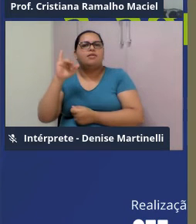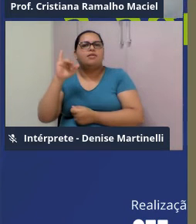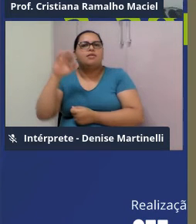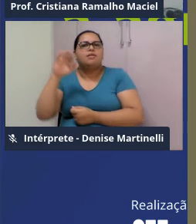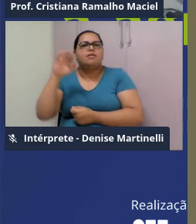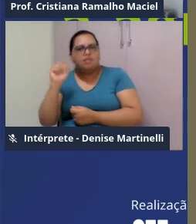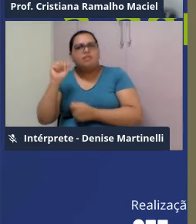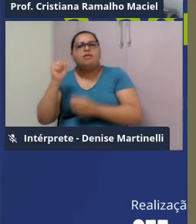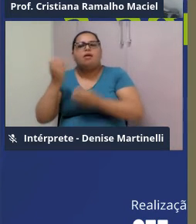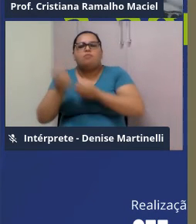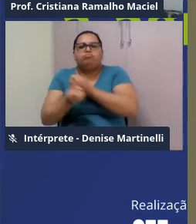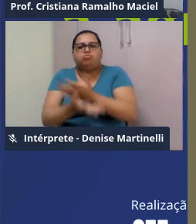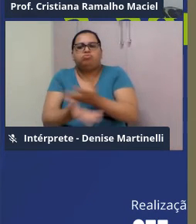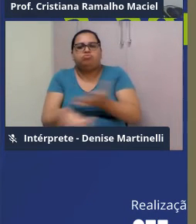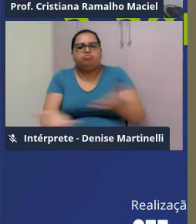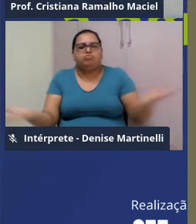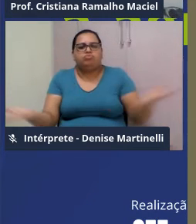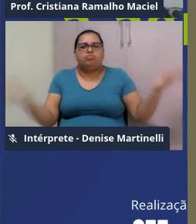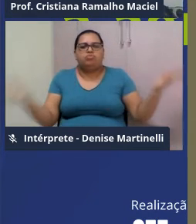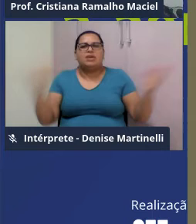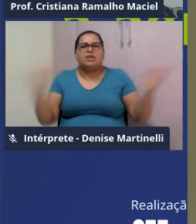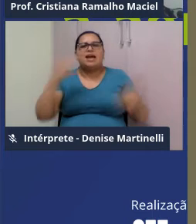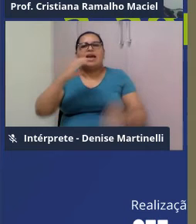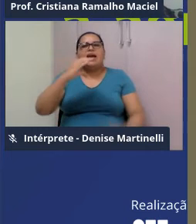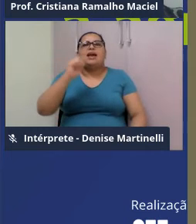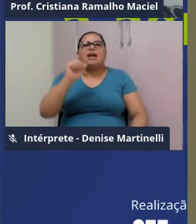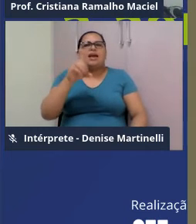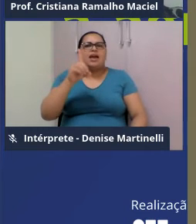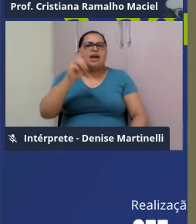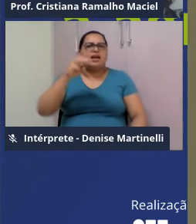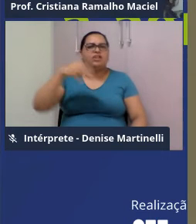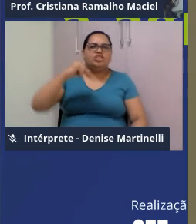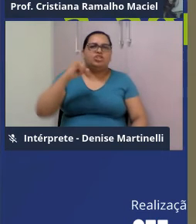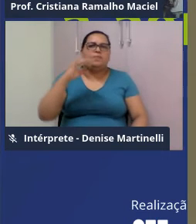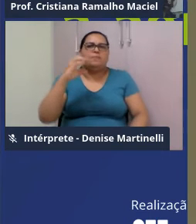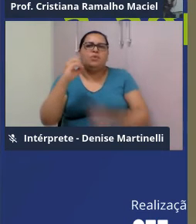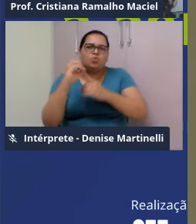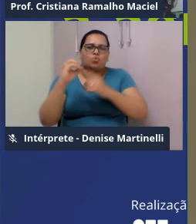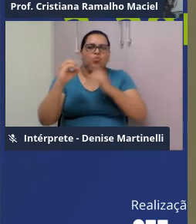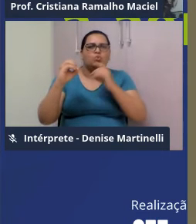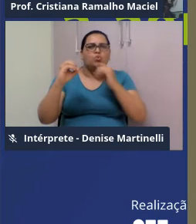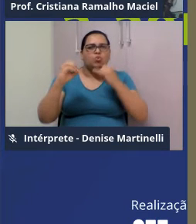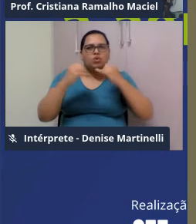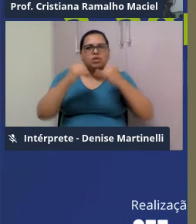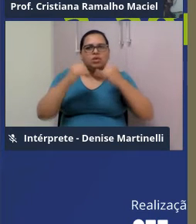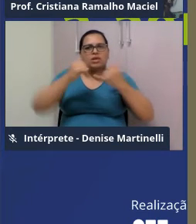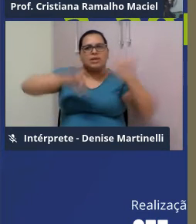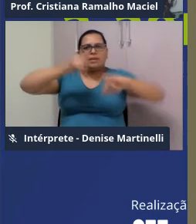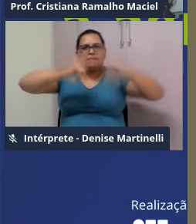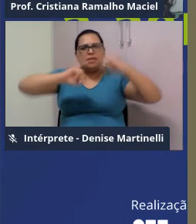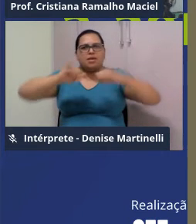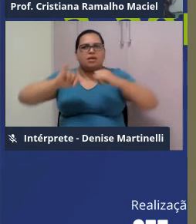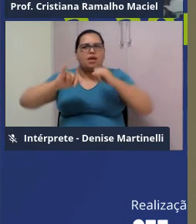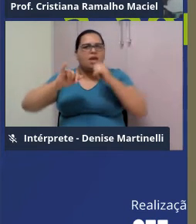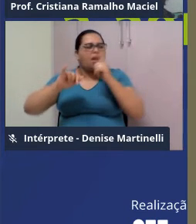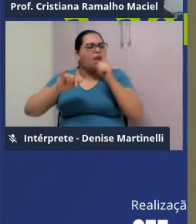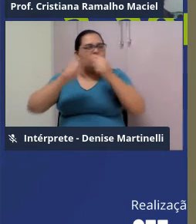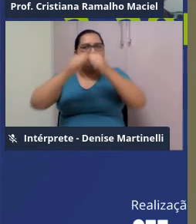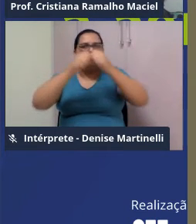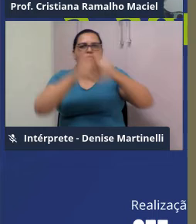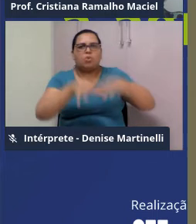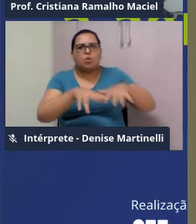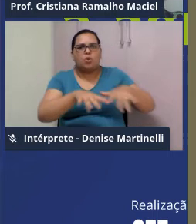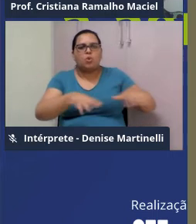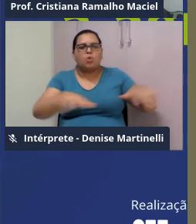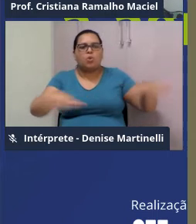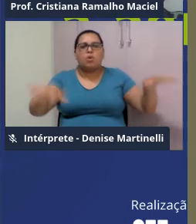terra ou no córrego foi arrastado para aquela água. Eu vou ter uma mortalidade massiva do